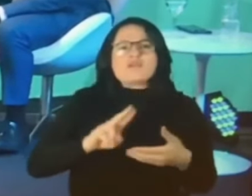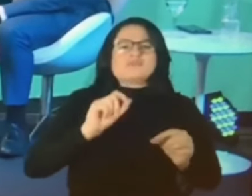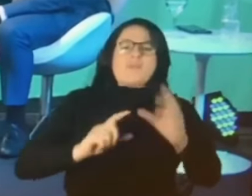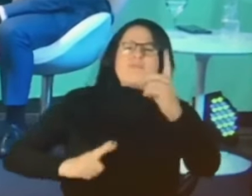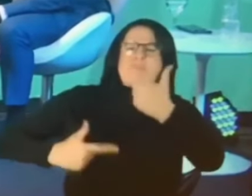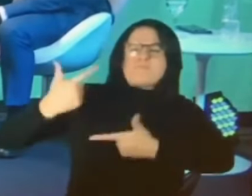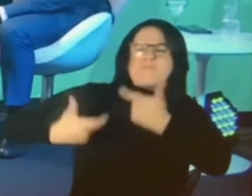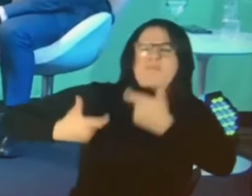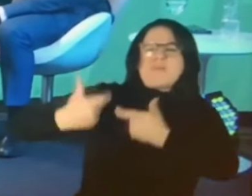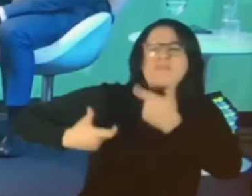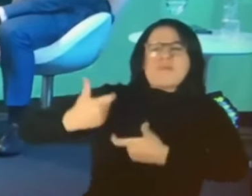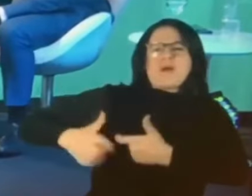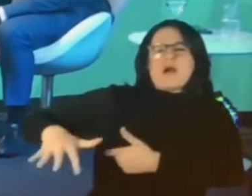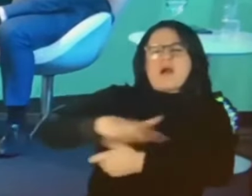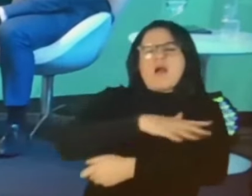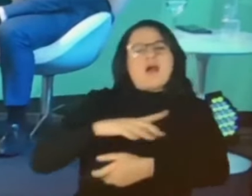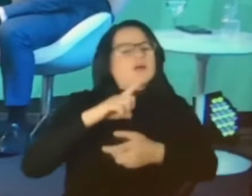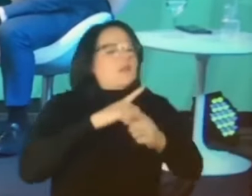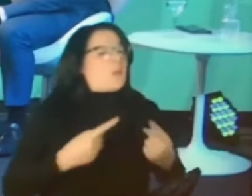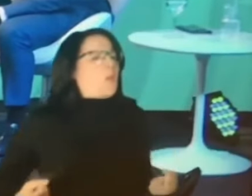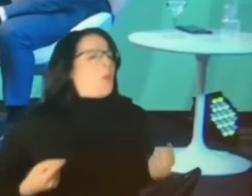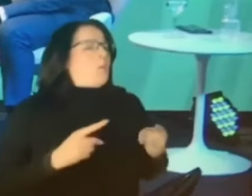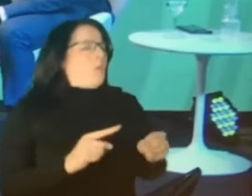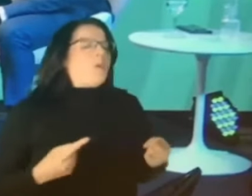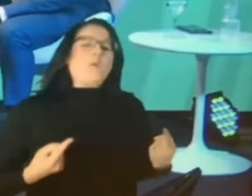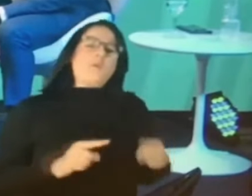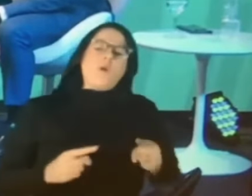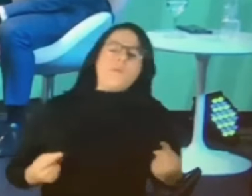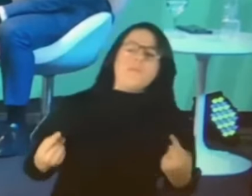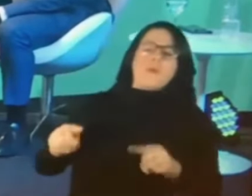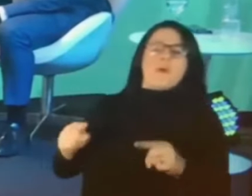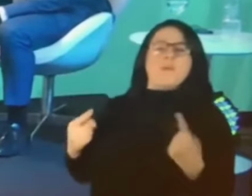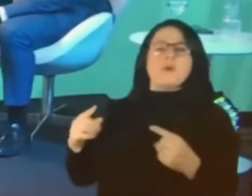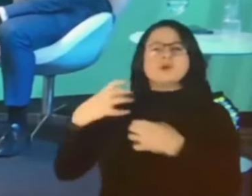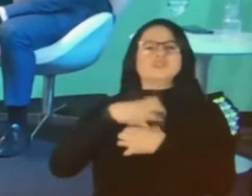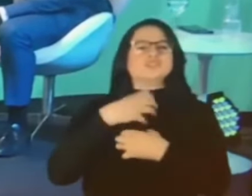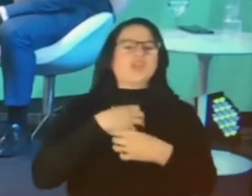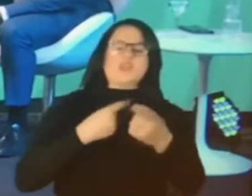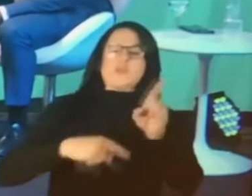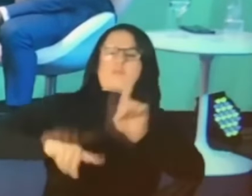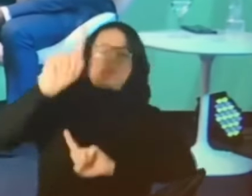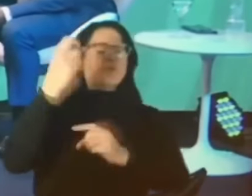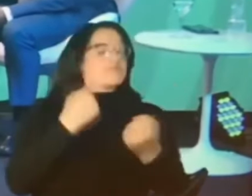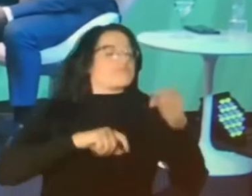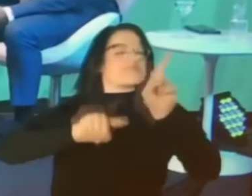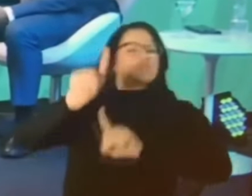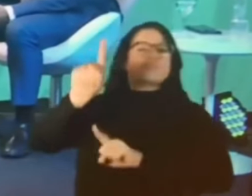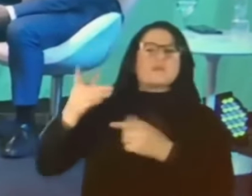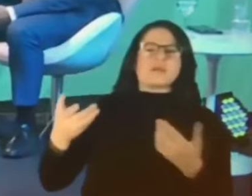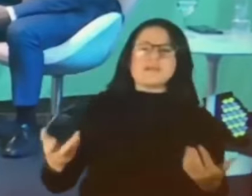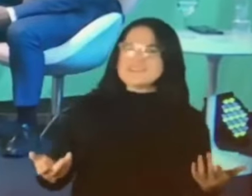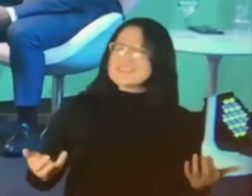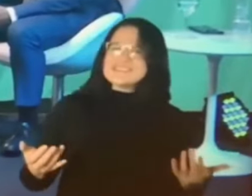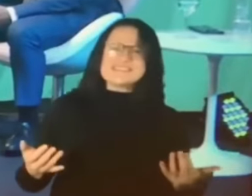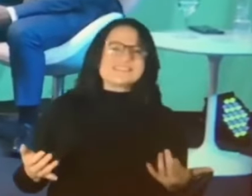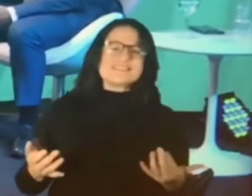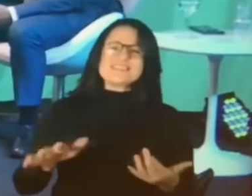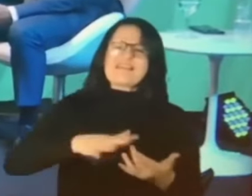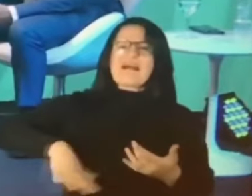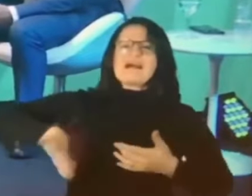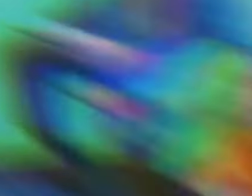uma arma, no sentido de algum modo, querer se superar e contrariamente à decisão que foi